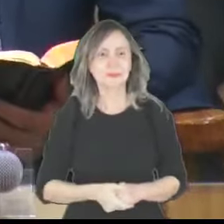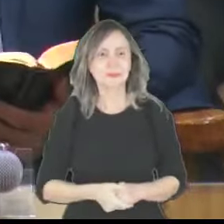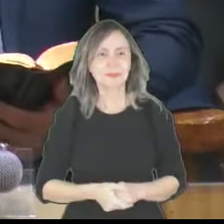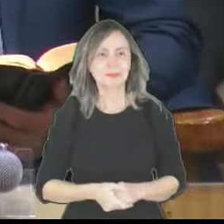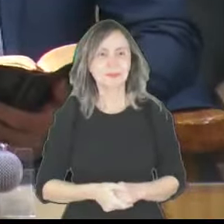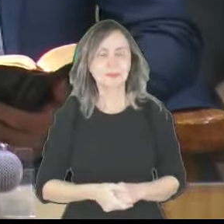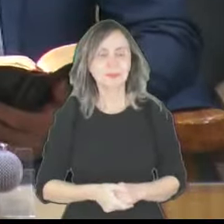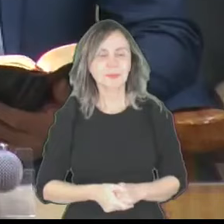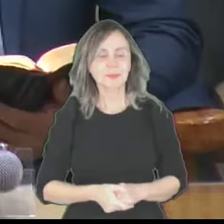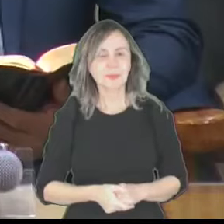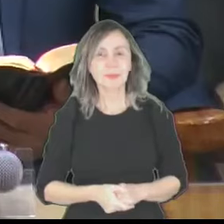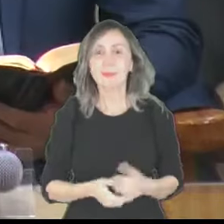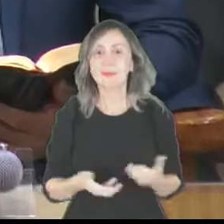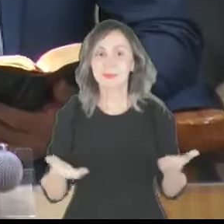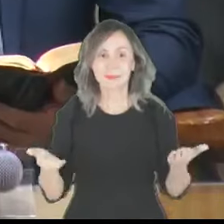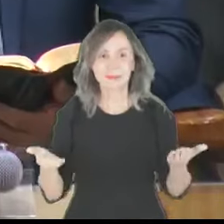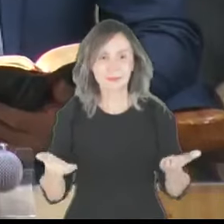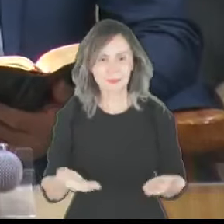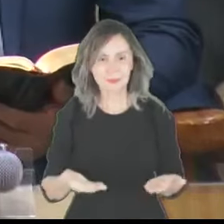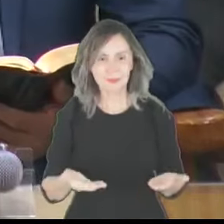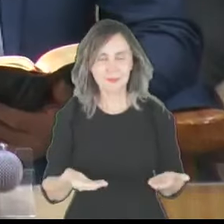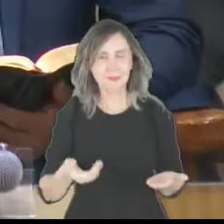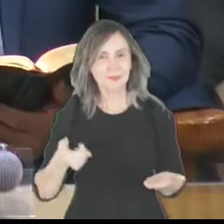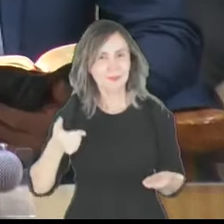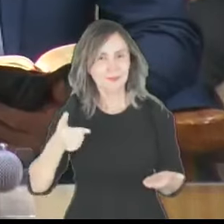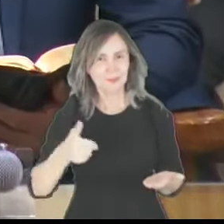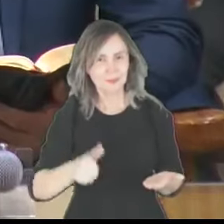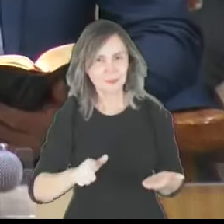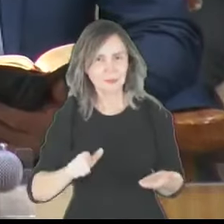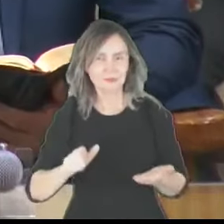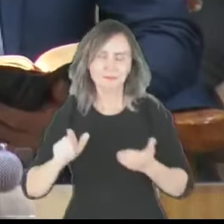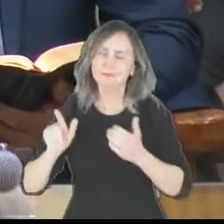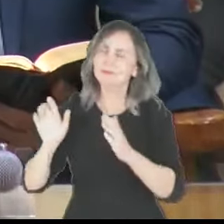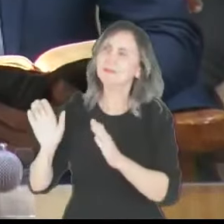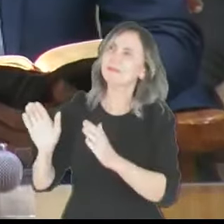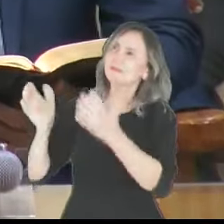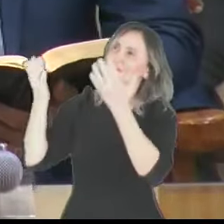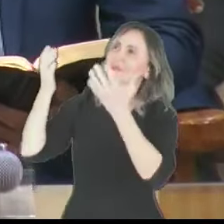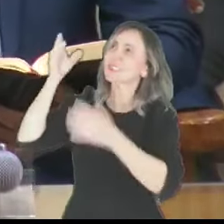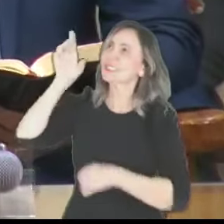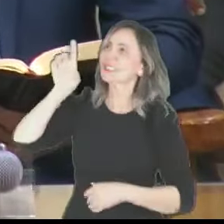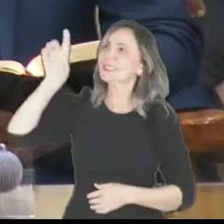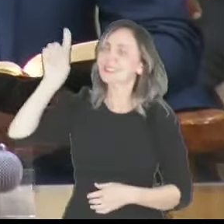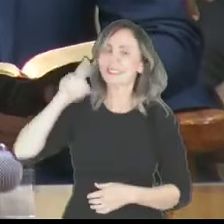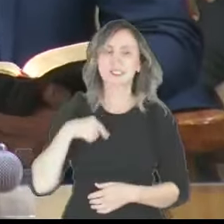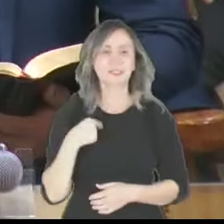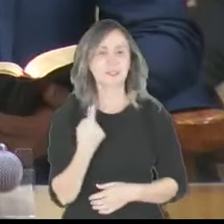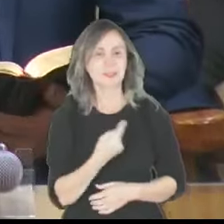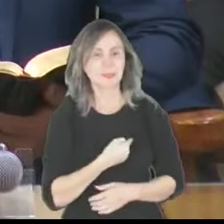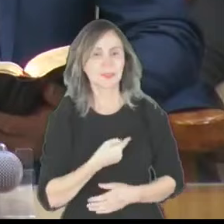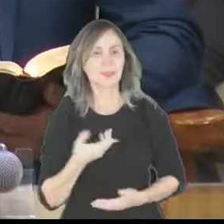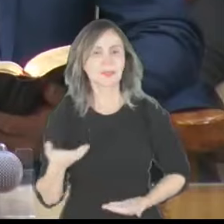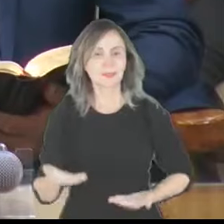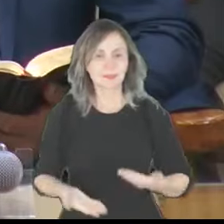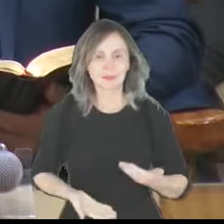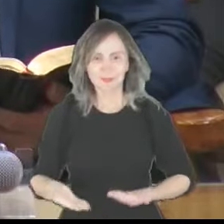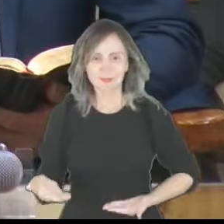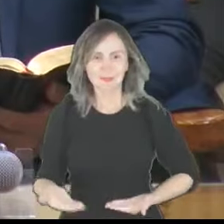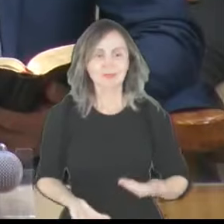Hoje estamos, mais uma vez, celebrando a Deus, o nosso serviço religioso.